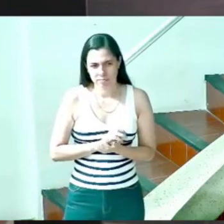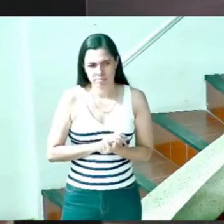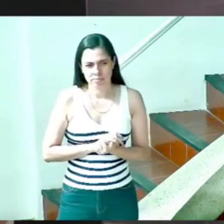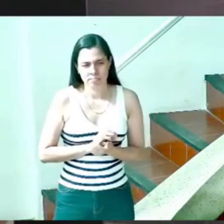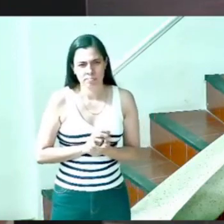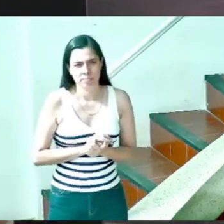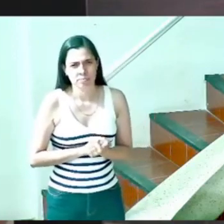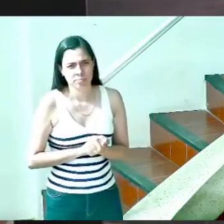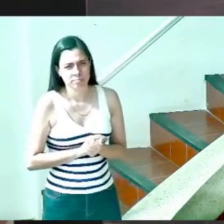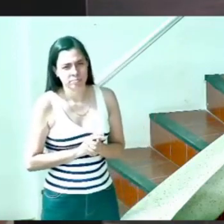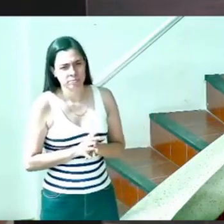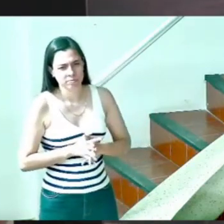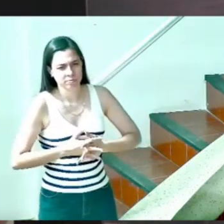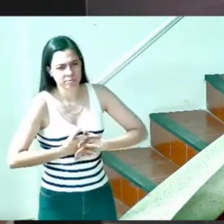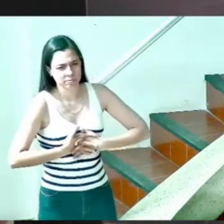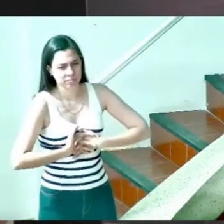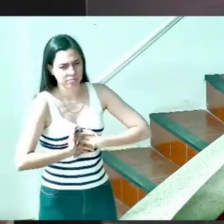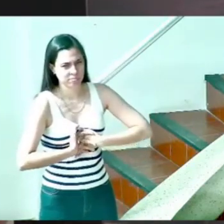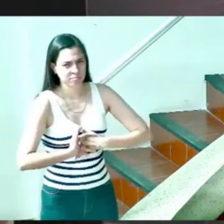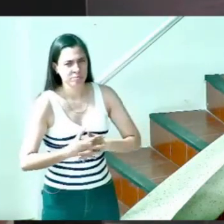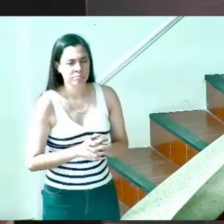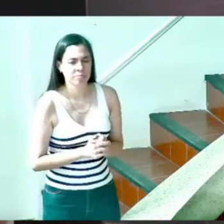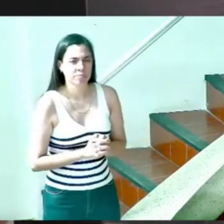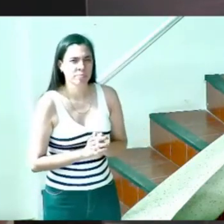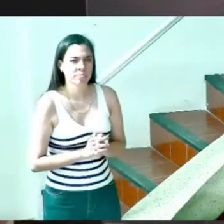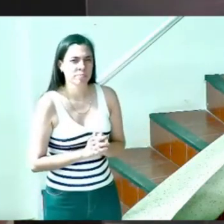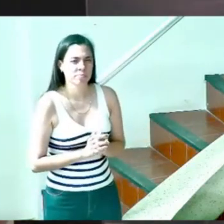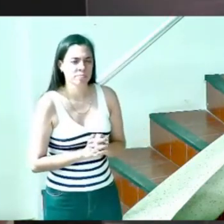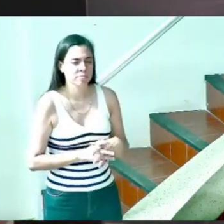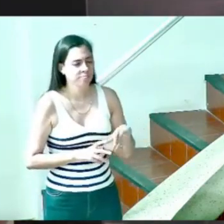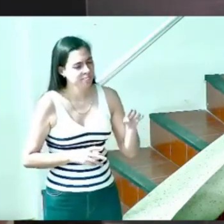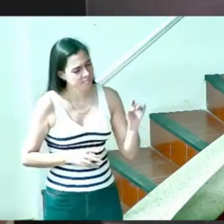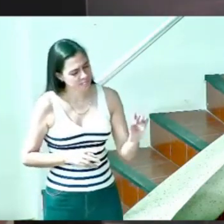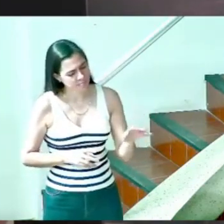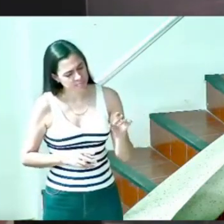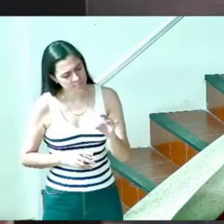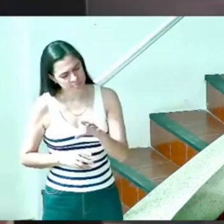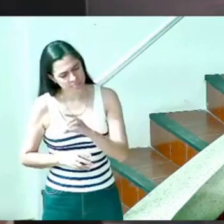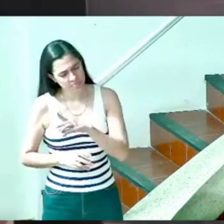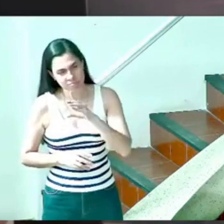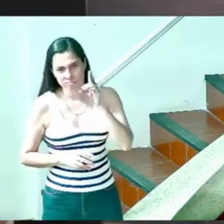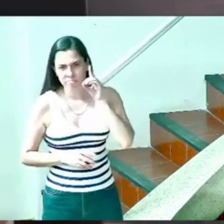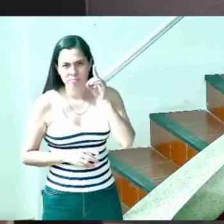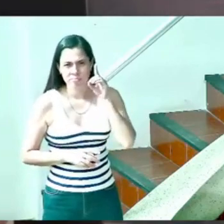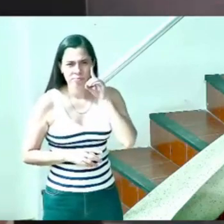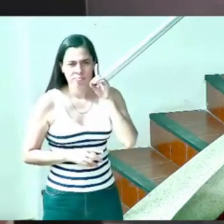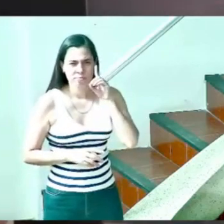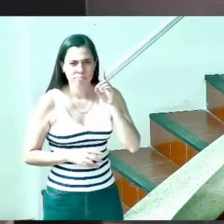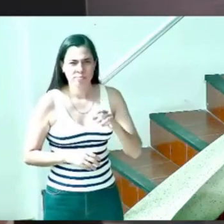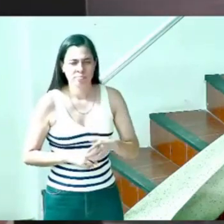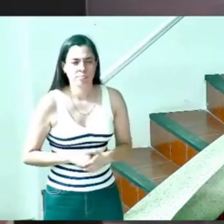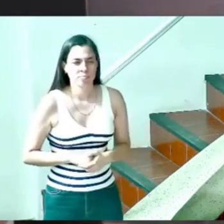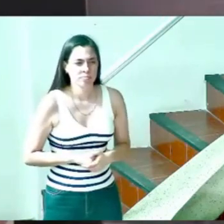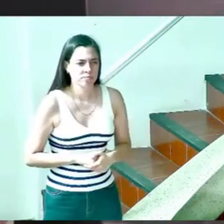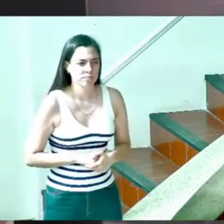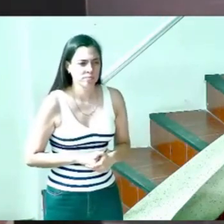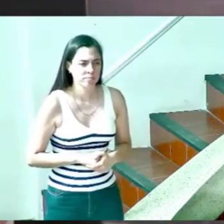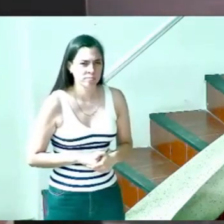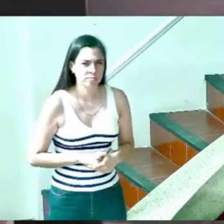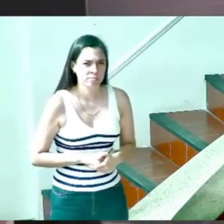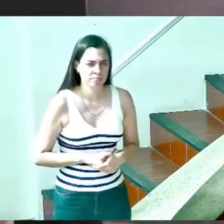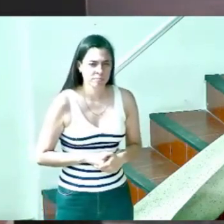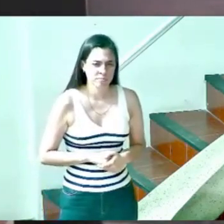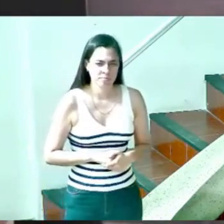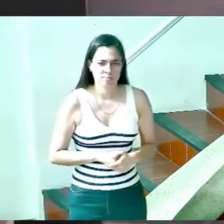ergue diante de você, diante de mim a cada dia. Eis a oração do Pai Nosso. O meu desejo é